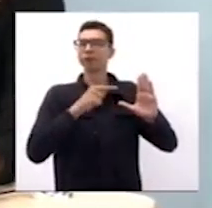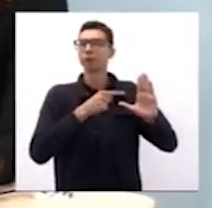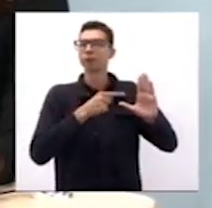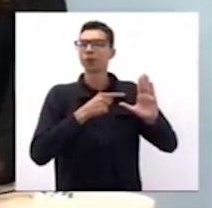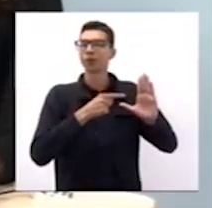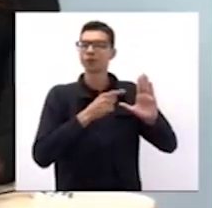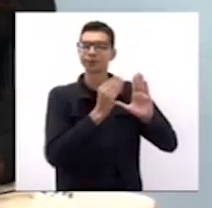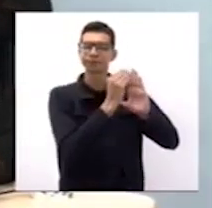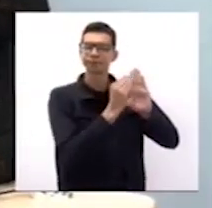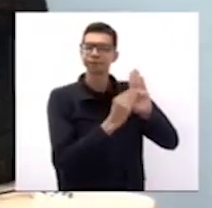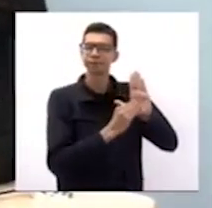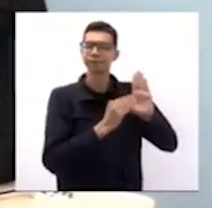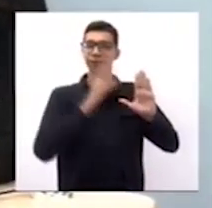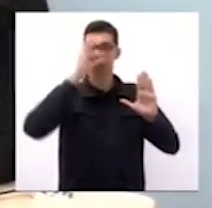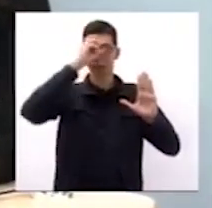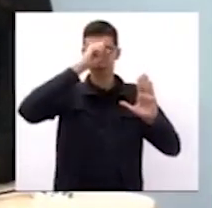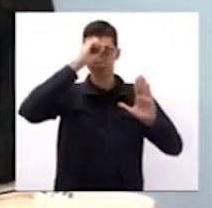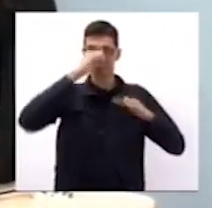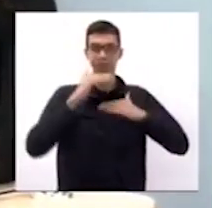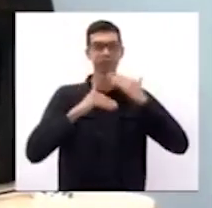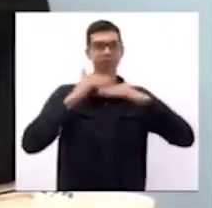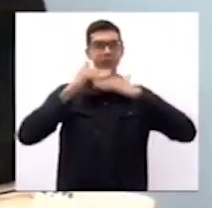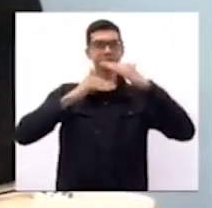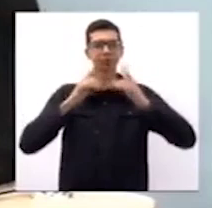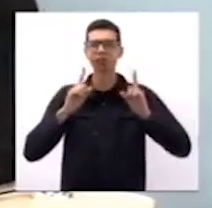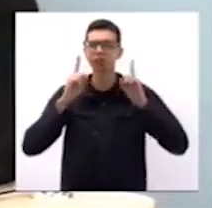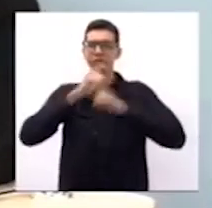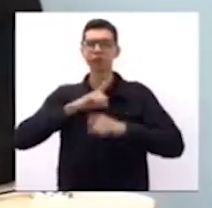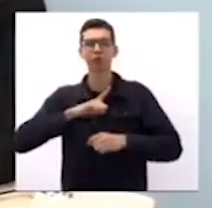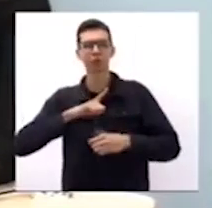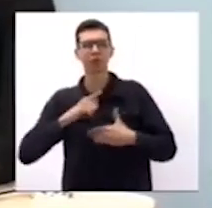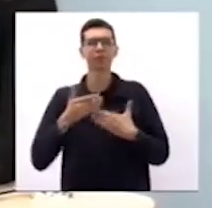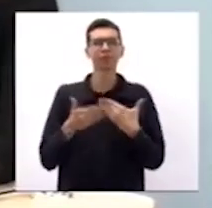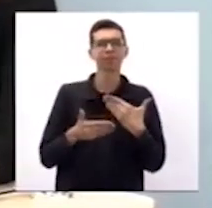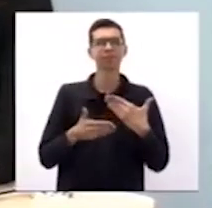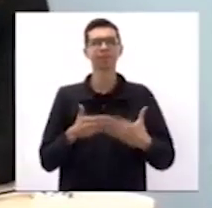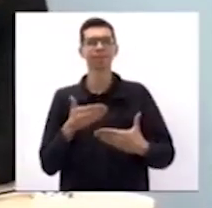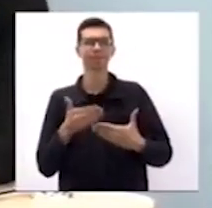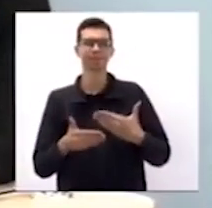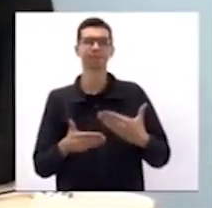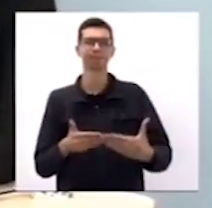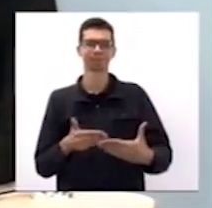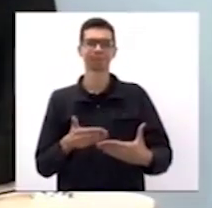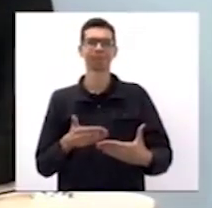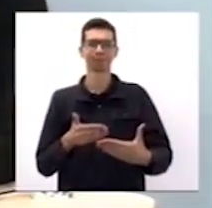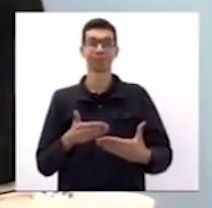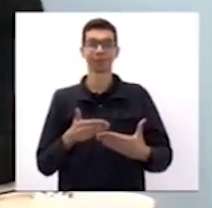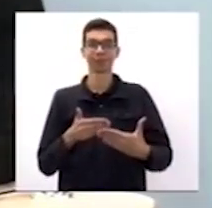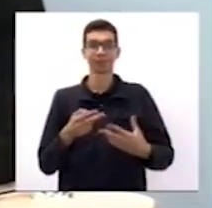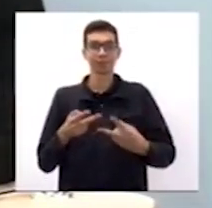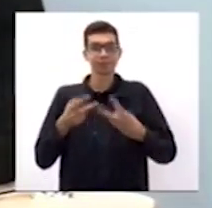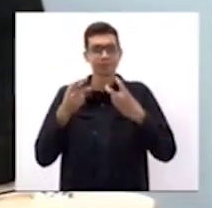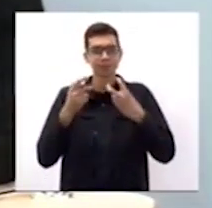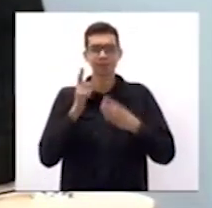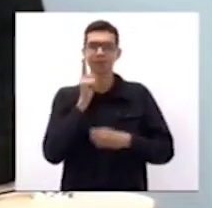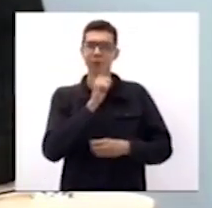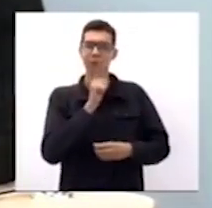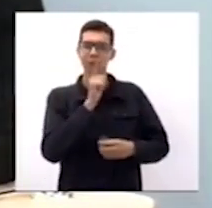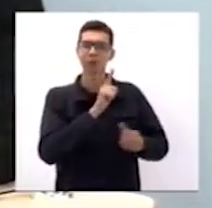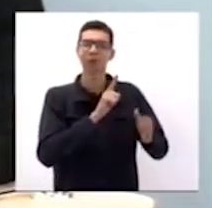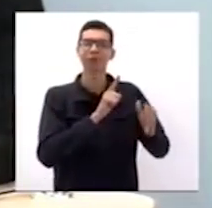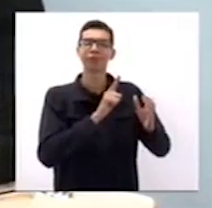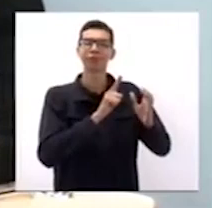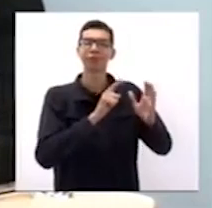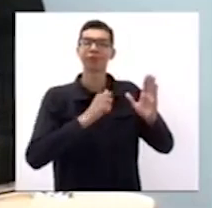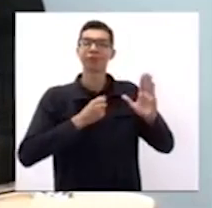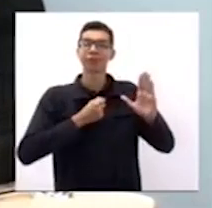As dificuldades que nós vamos encontrando ao longo desse percurso que foi traçado, que está sendo traçado. E